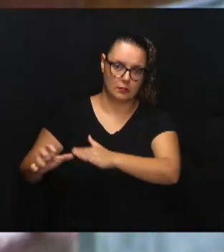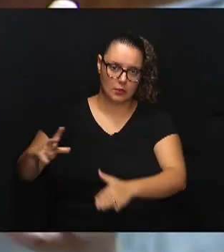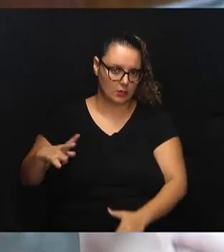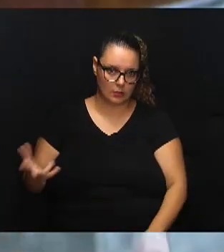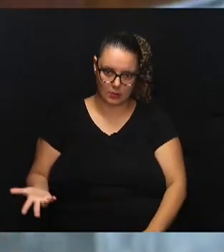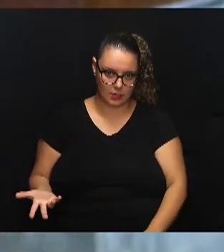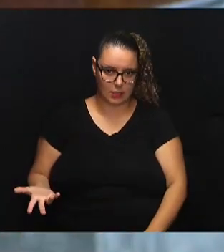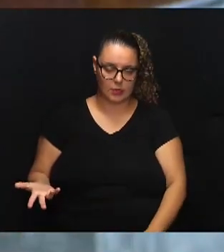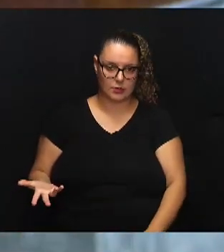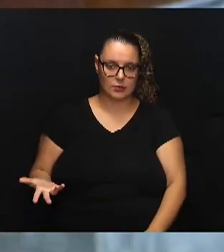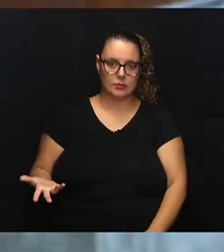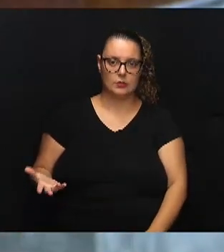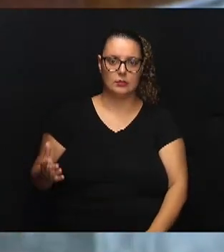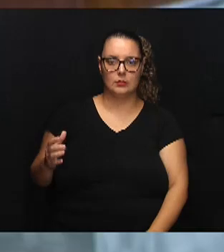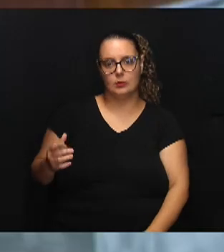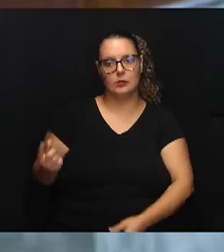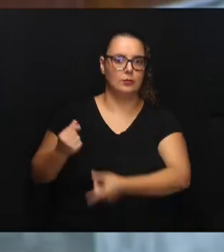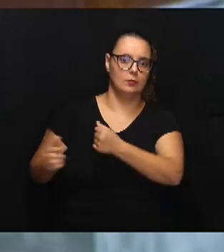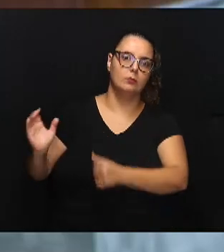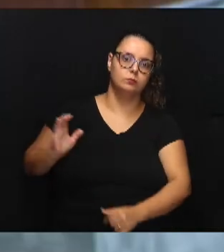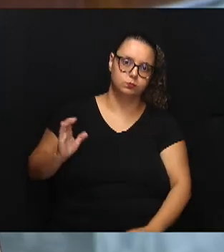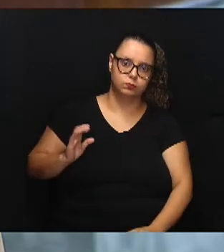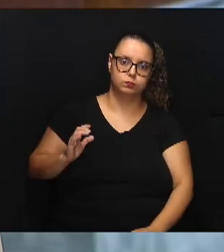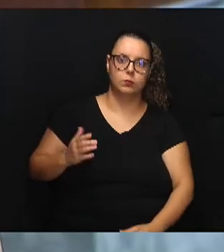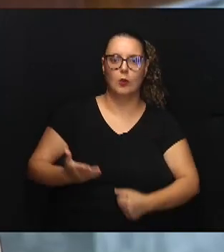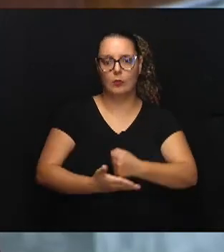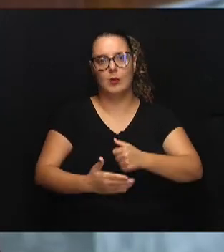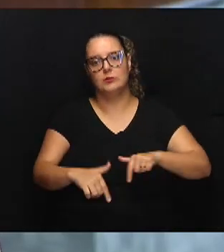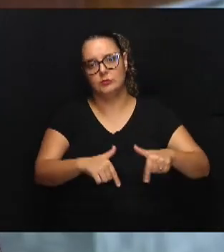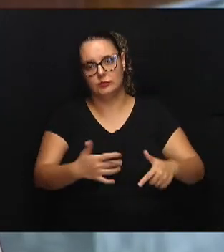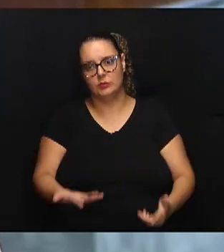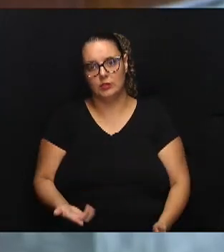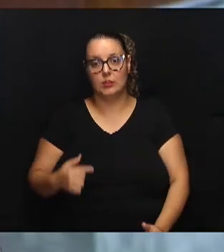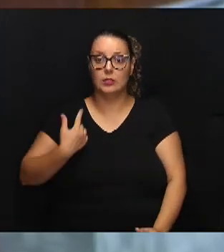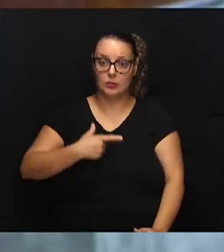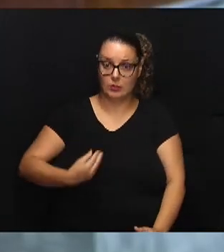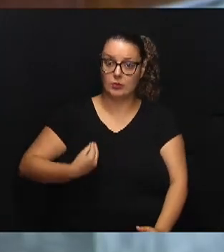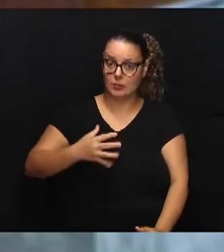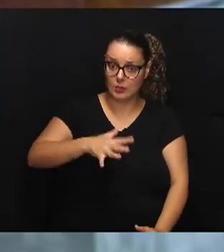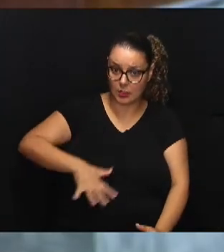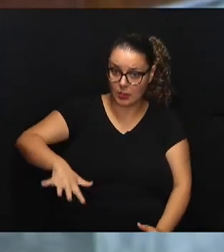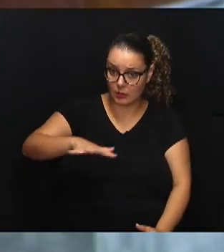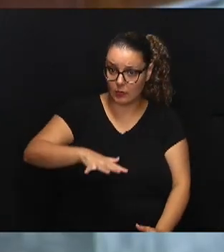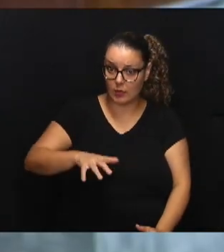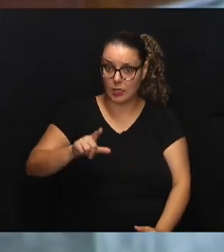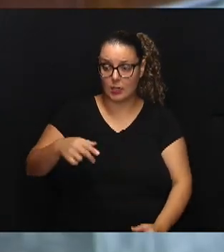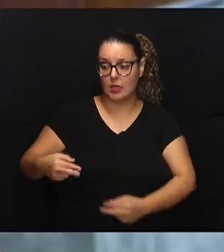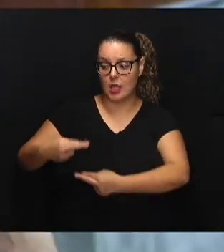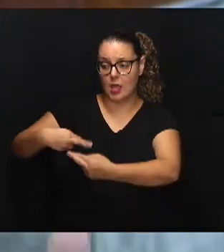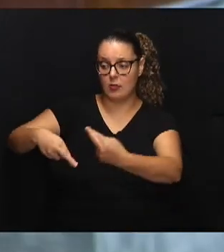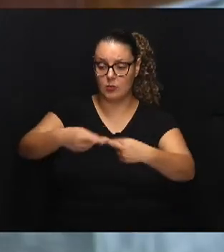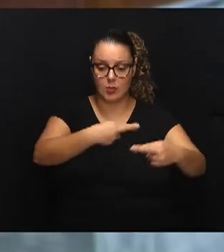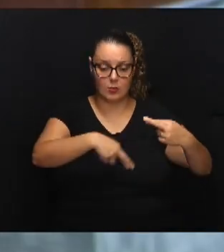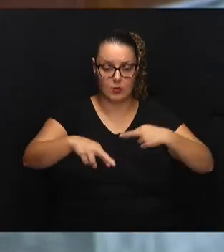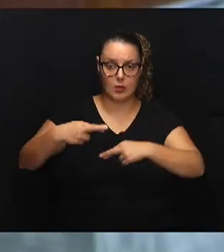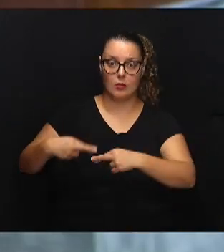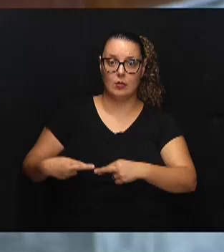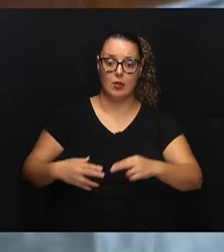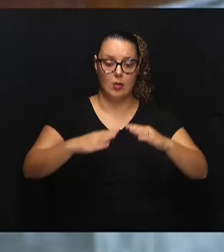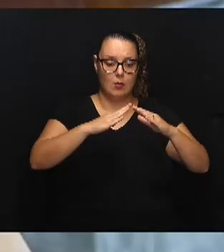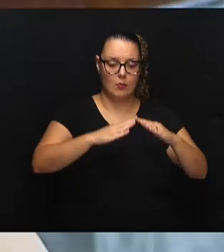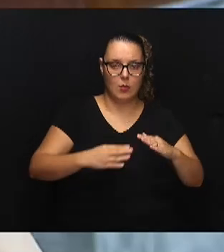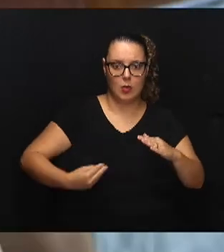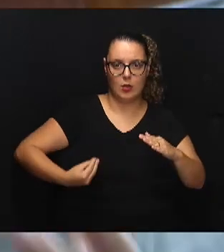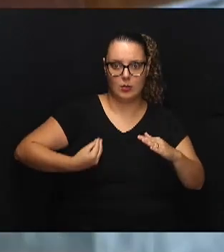iniciativa privada lucrar em cima dos trabalhadores. E a gente vive numa região que é muito interligada. As pessoas às vezes moram numa